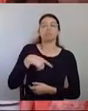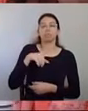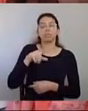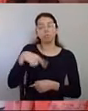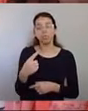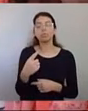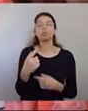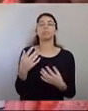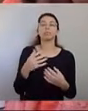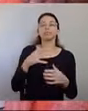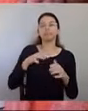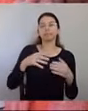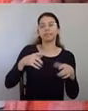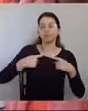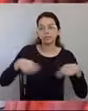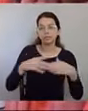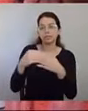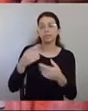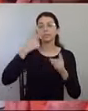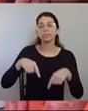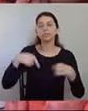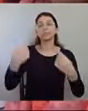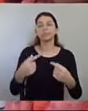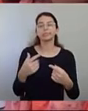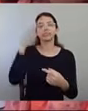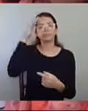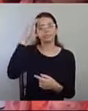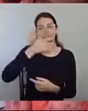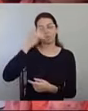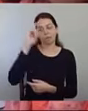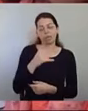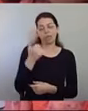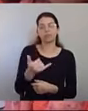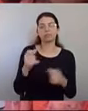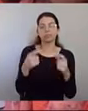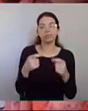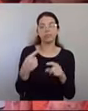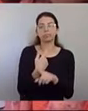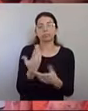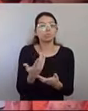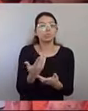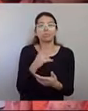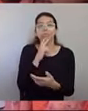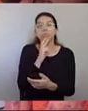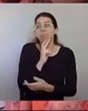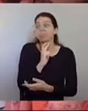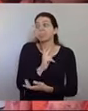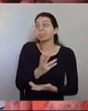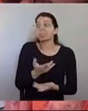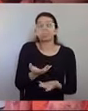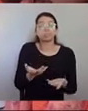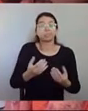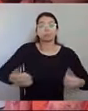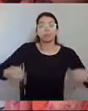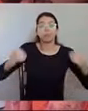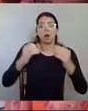seguinte. Até à data, que não obtivemos qualquer resposta do CIMAS, nem da Câmara, nem da Assembleia. Na verdade, foi